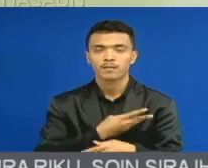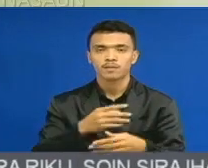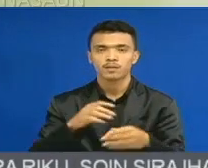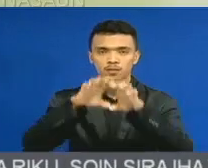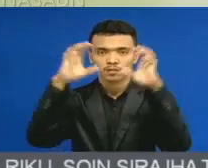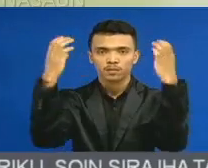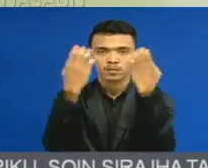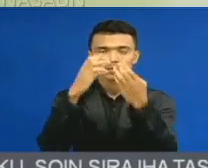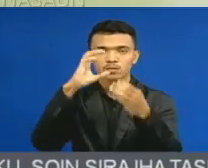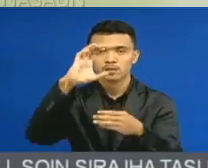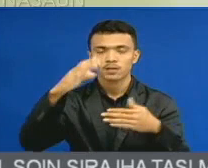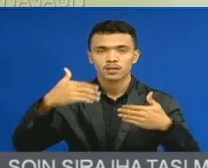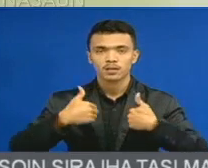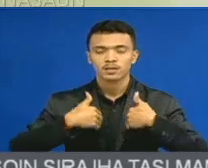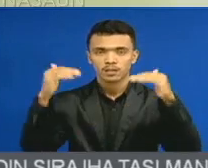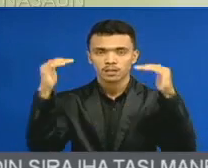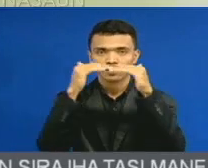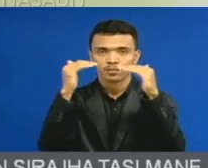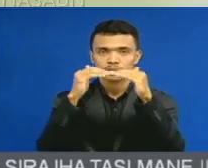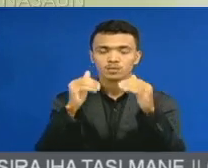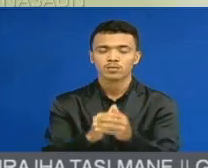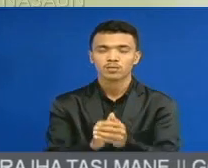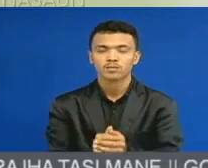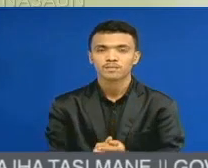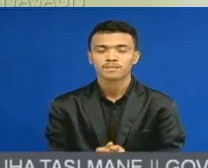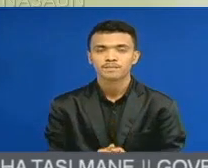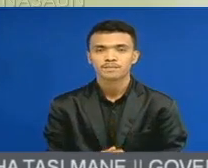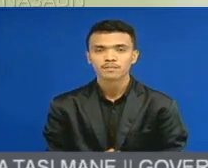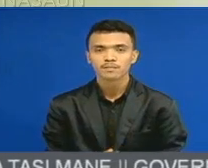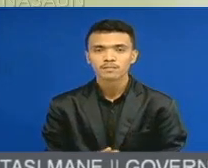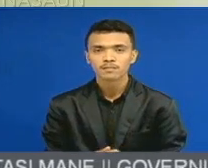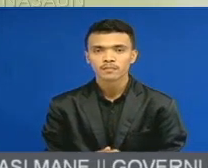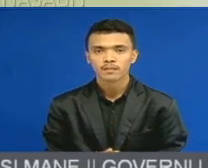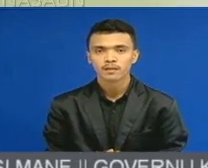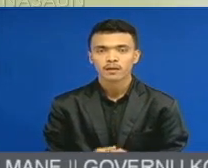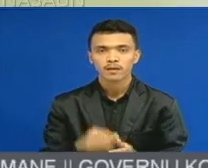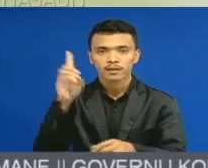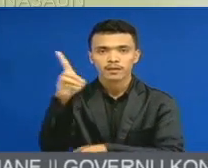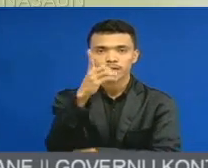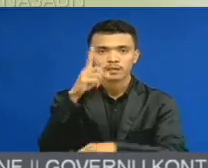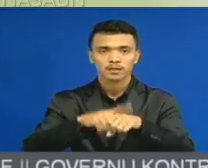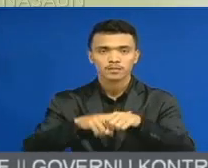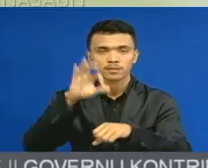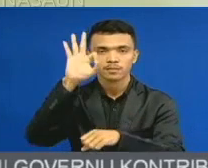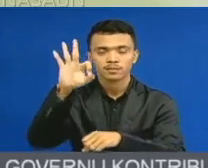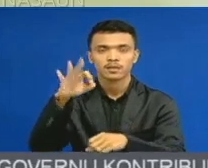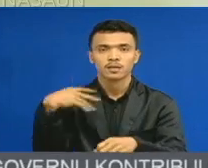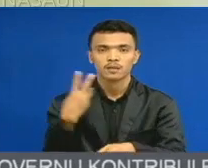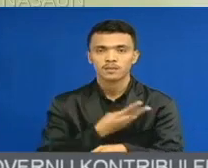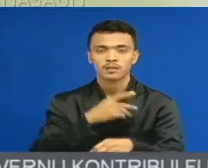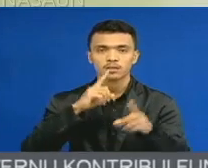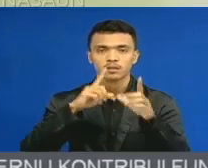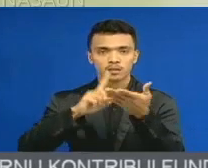se ami a reunião e a convocatória extraordinária abre de santo que se roubalo ami se a